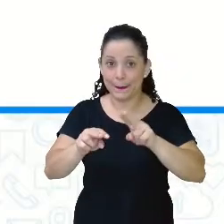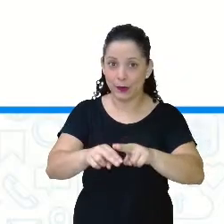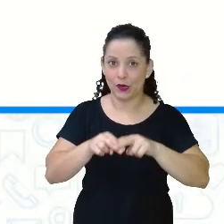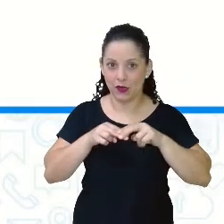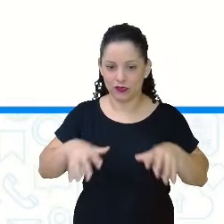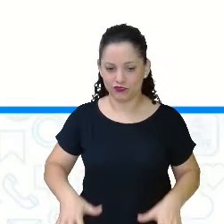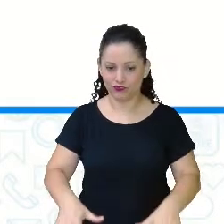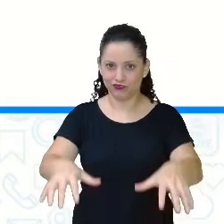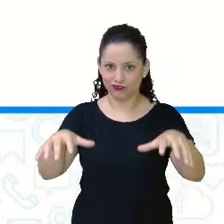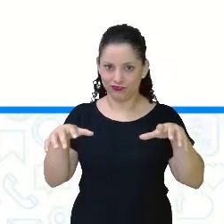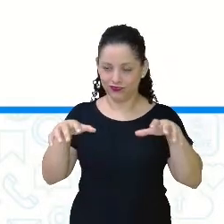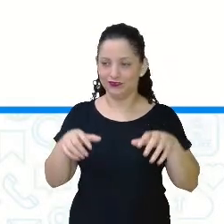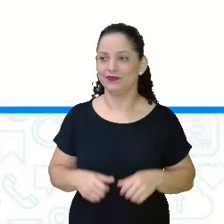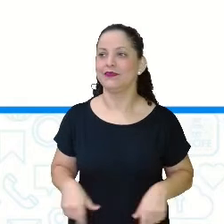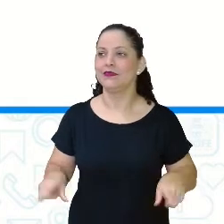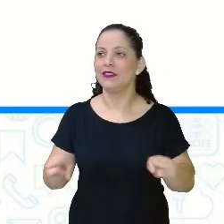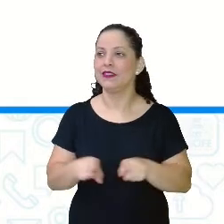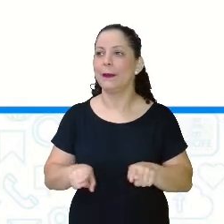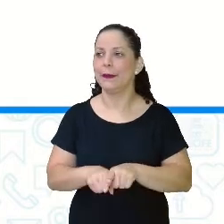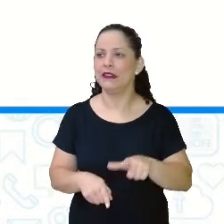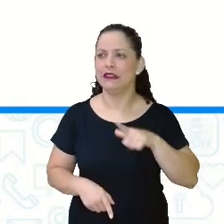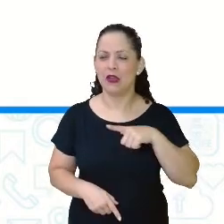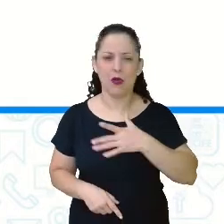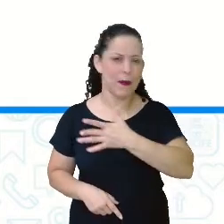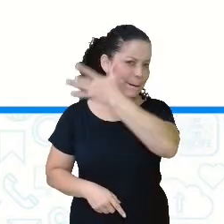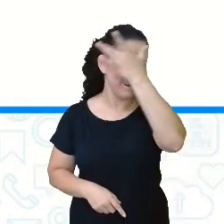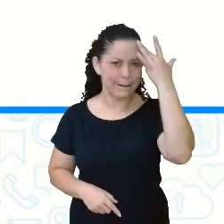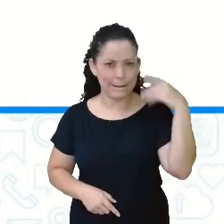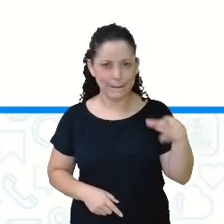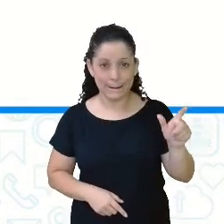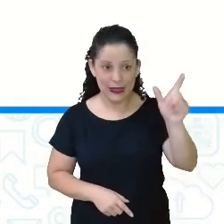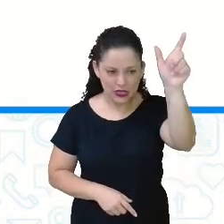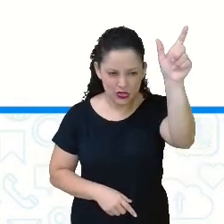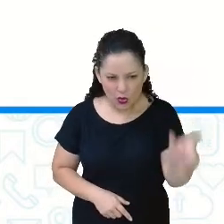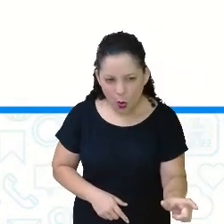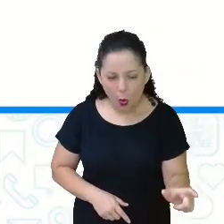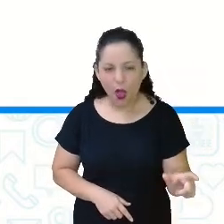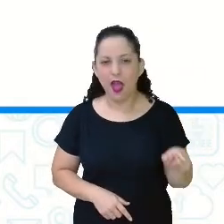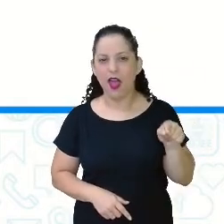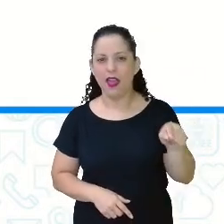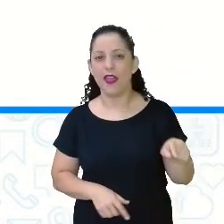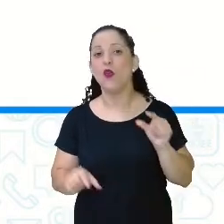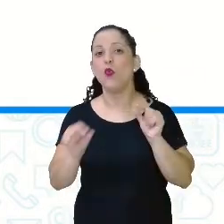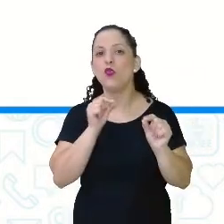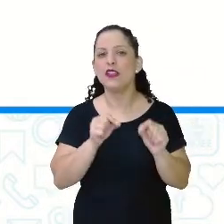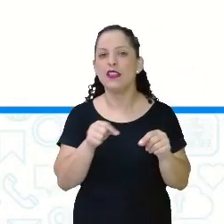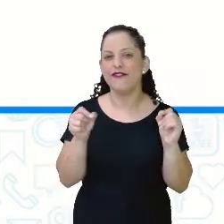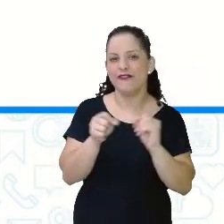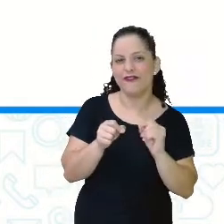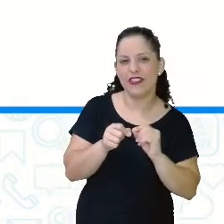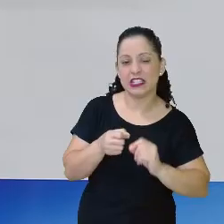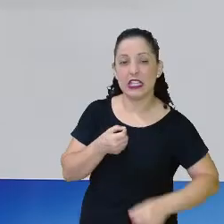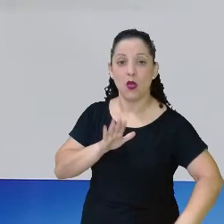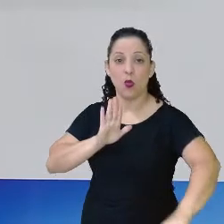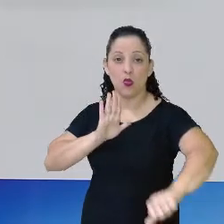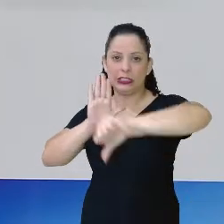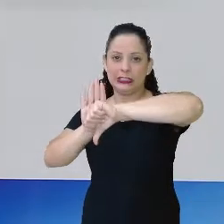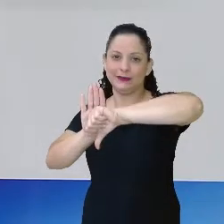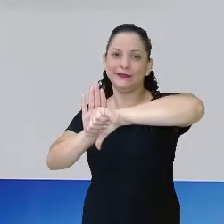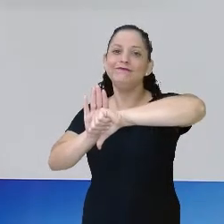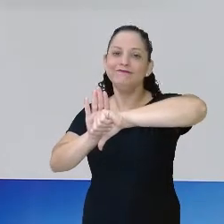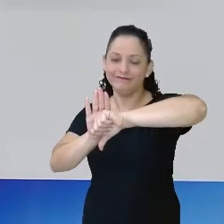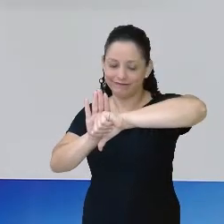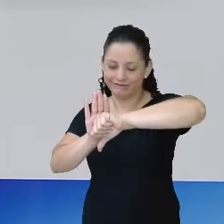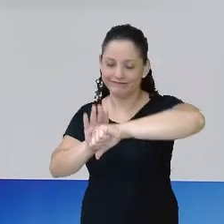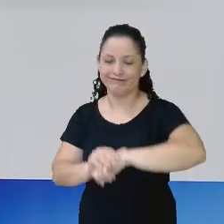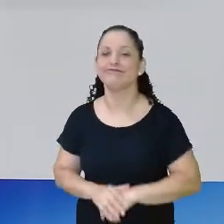Tem um mandatário. Quem é o mandatário? Personagem que pratica um crime a mando do outro. Aí eu coloquei aqui, agora